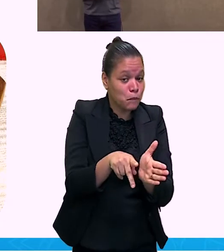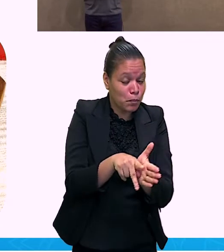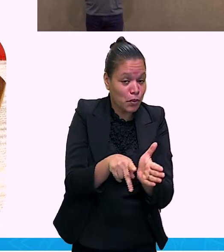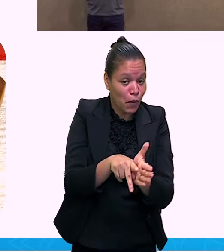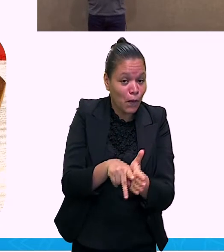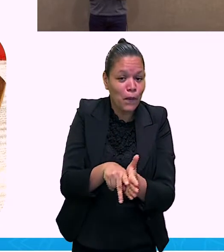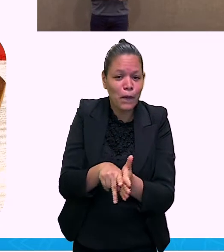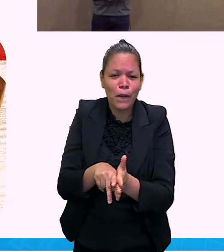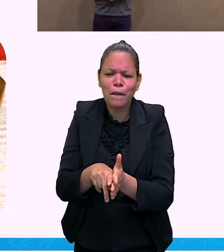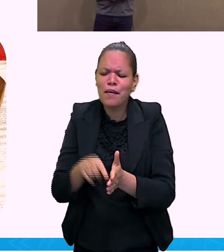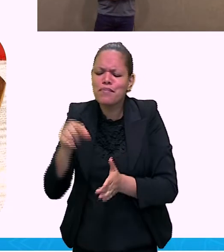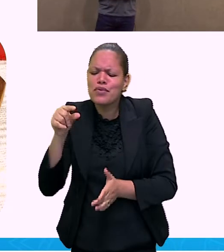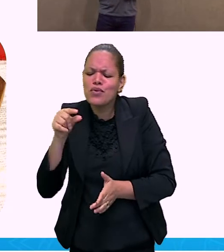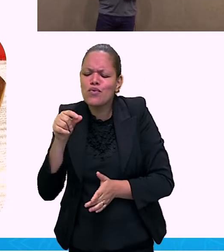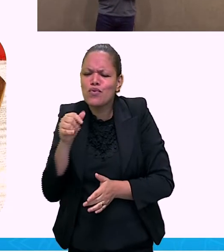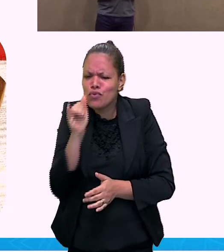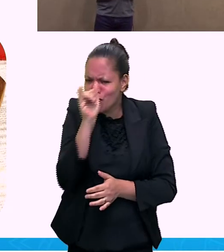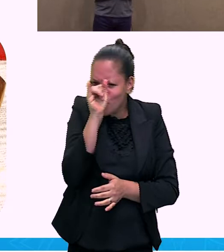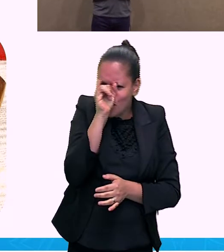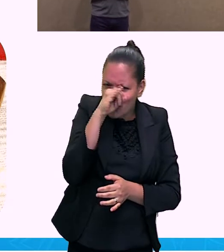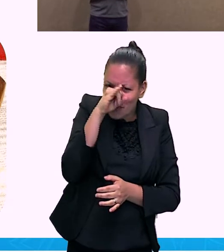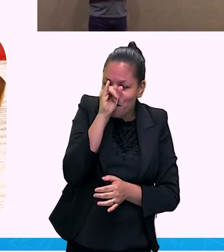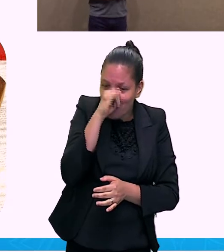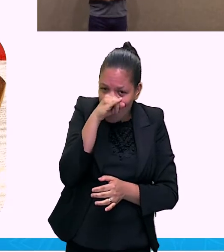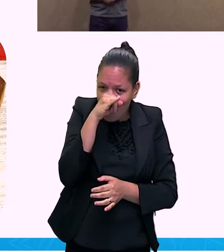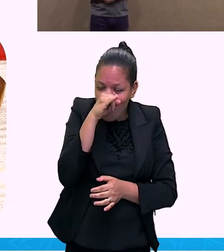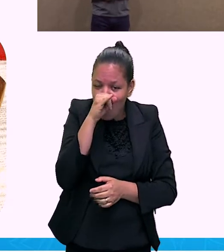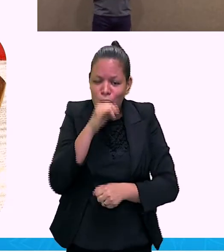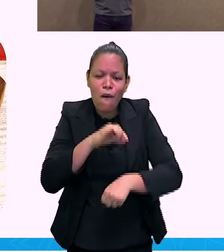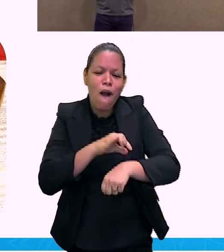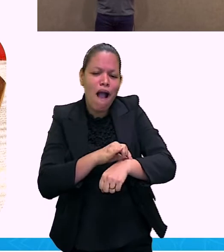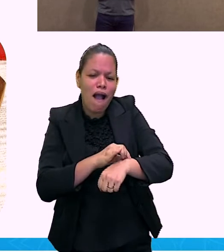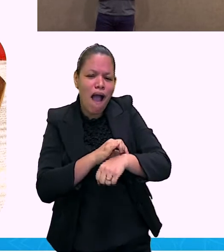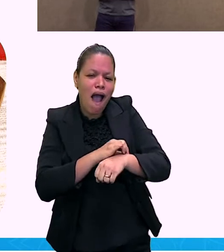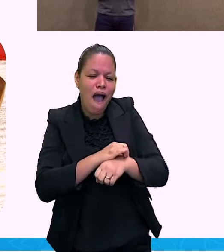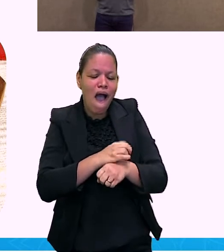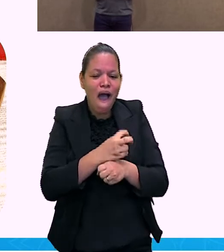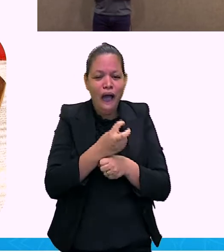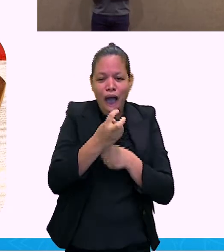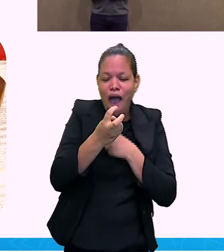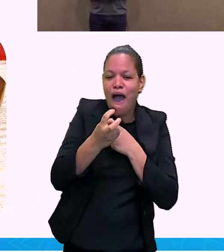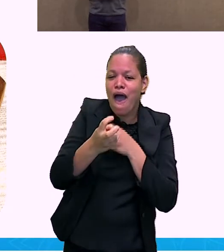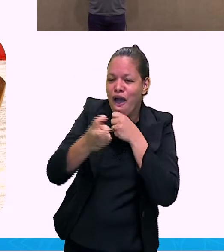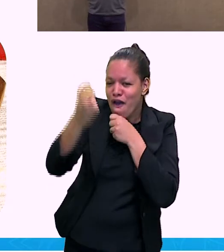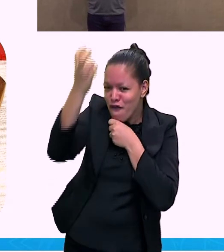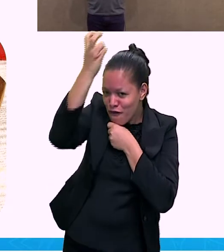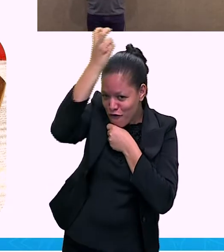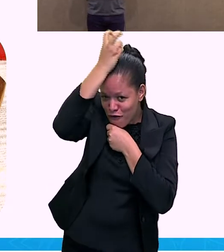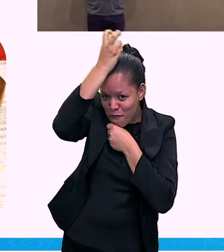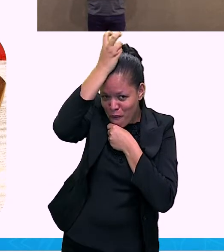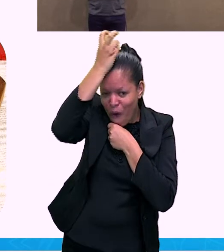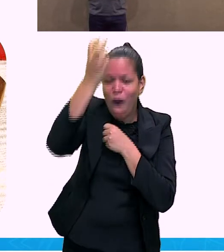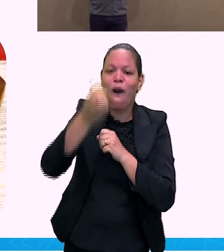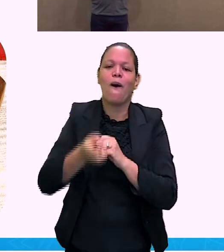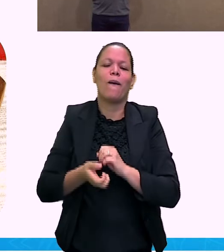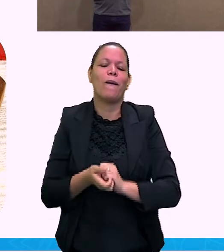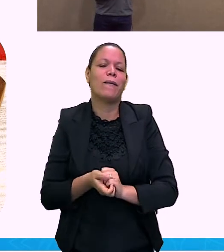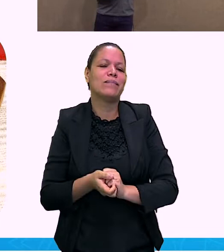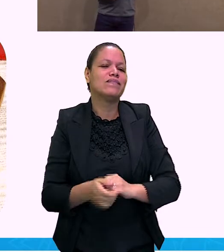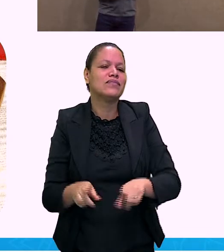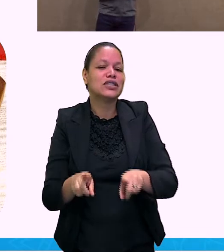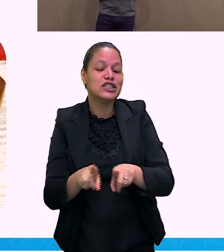a buchada de bode, peixes e frutos do mar, o cuscuz muito conhecido no Nordeste,